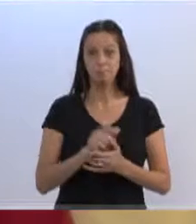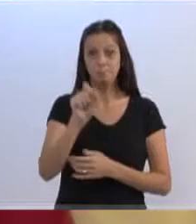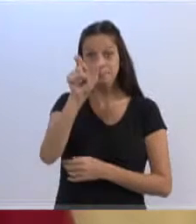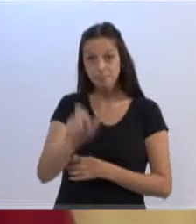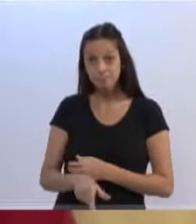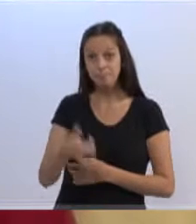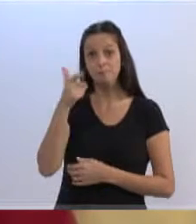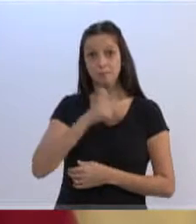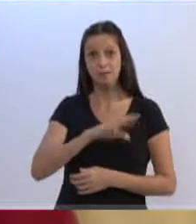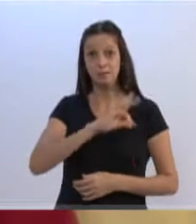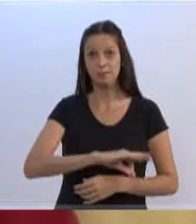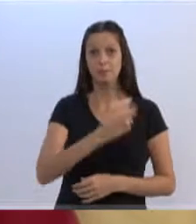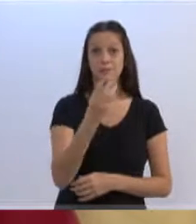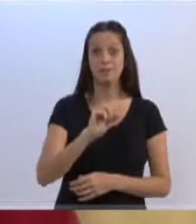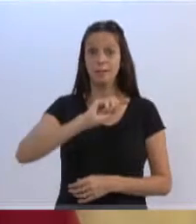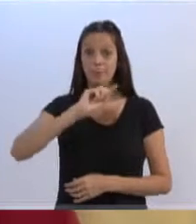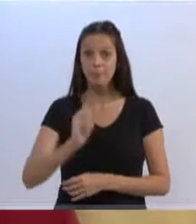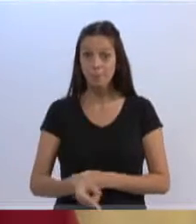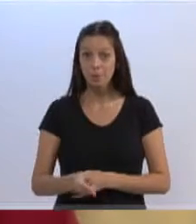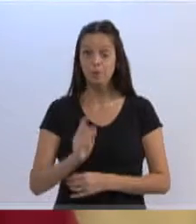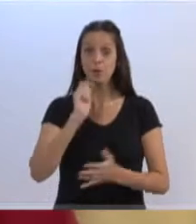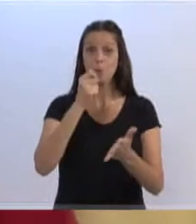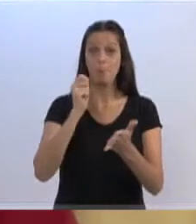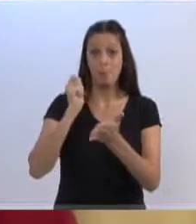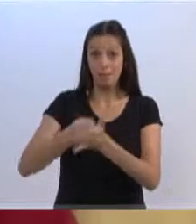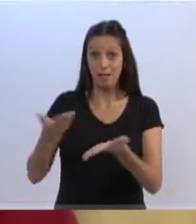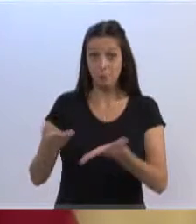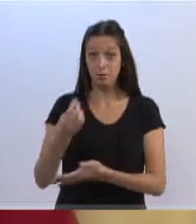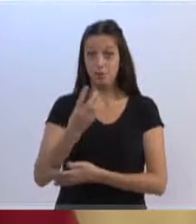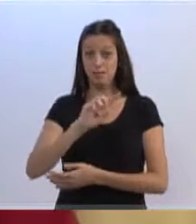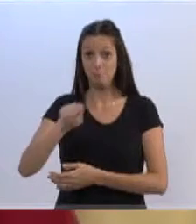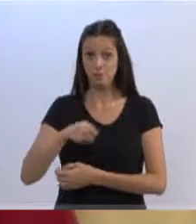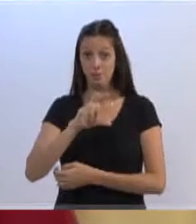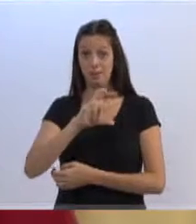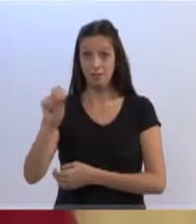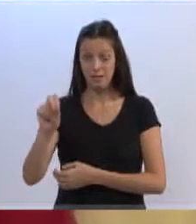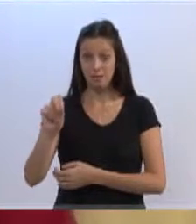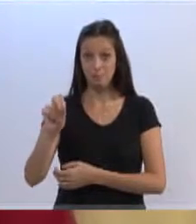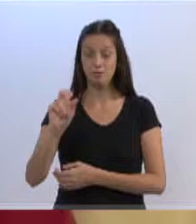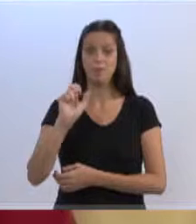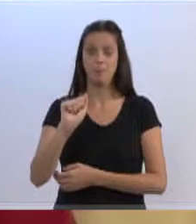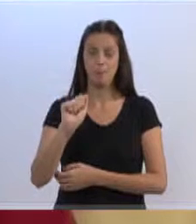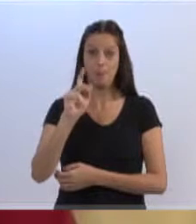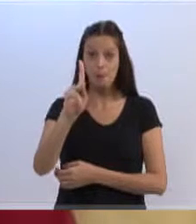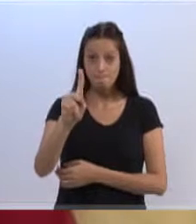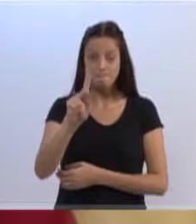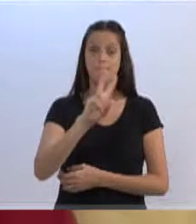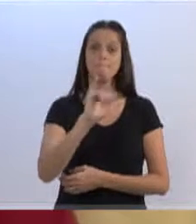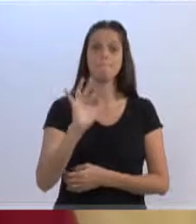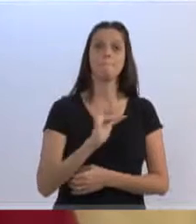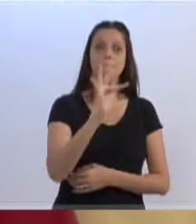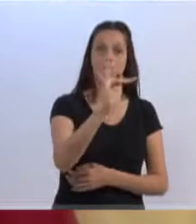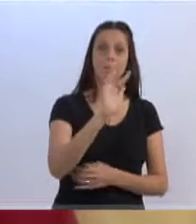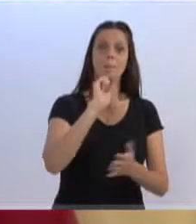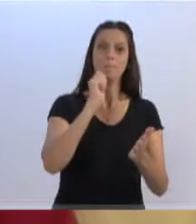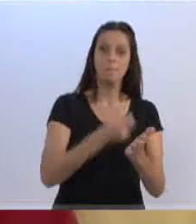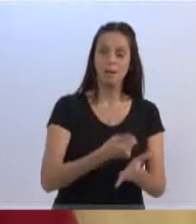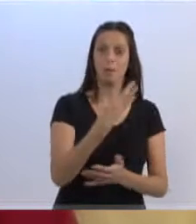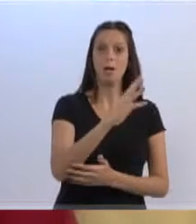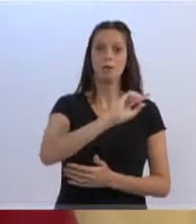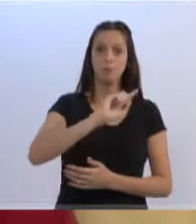ganha 30 mil e paga hoje 3.500 a Previdência, pagará R$